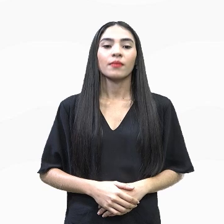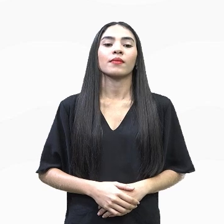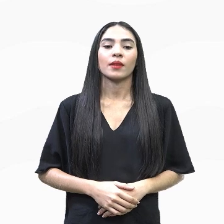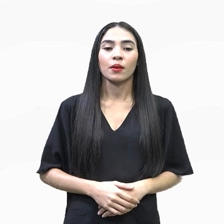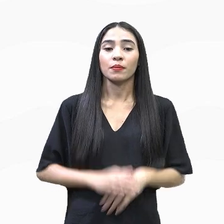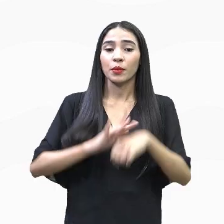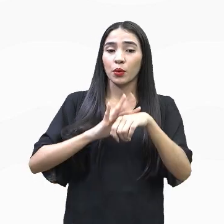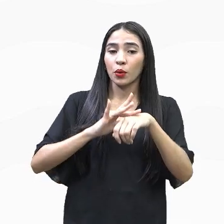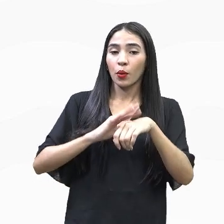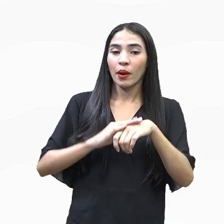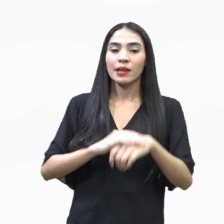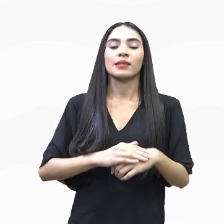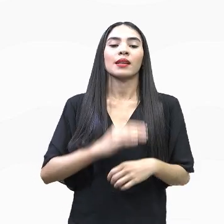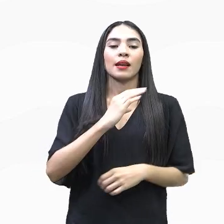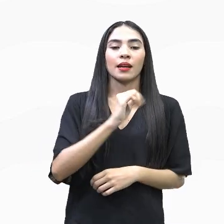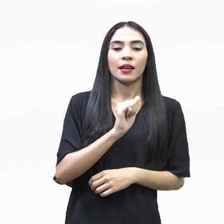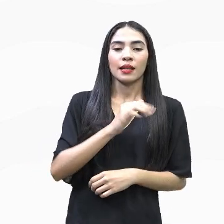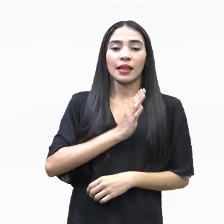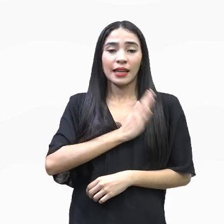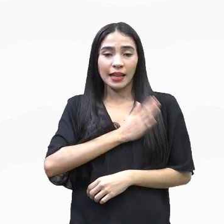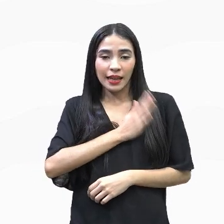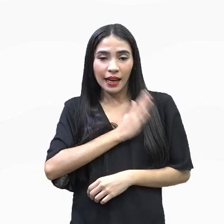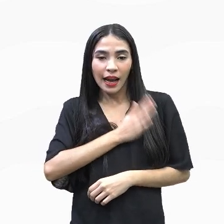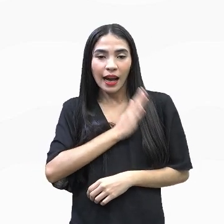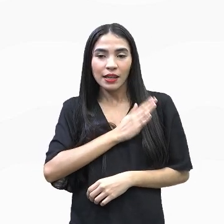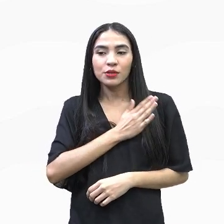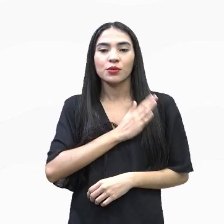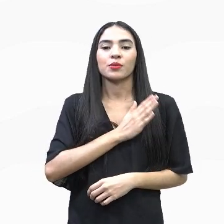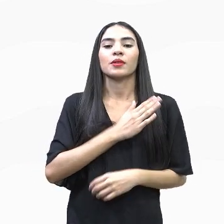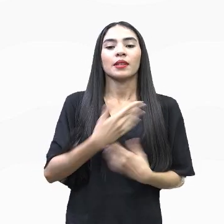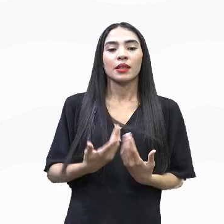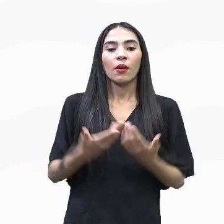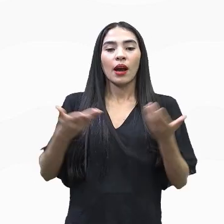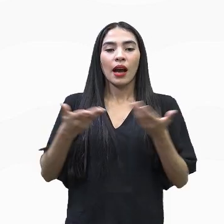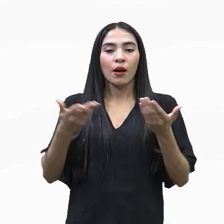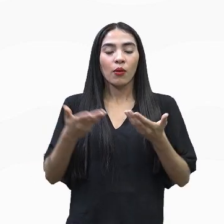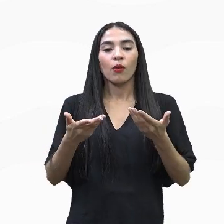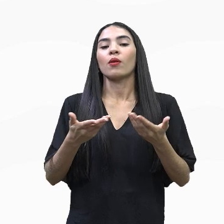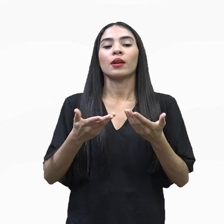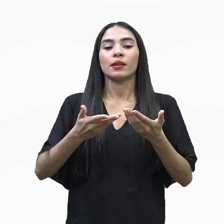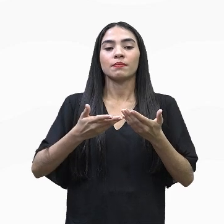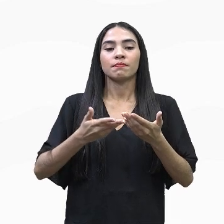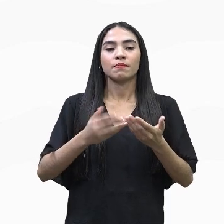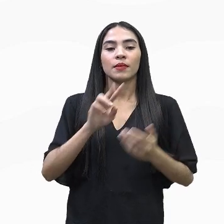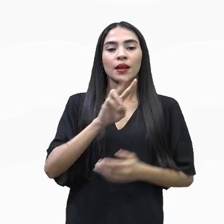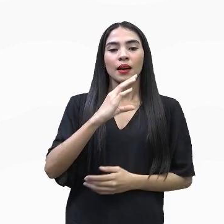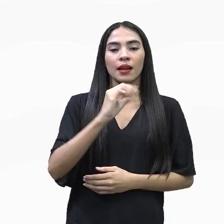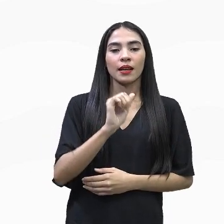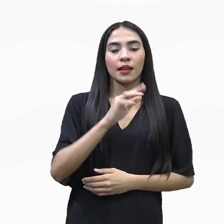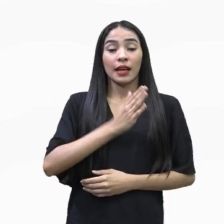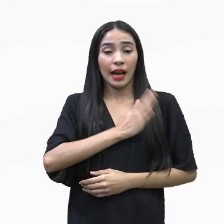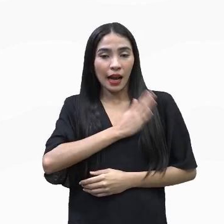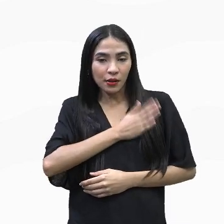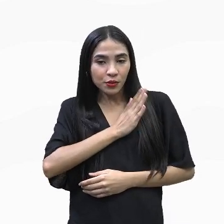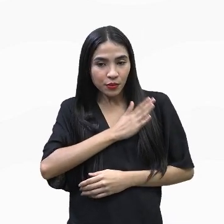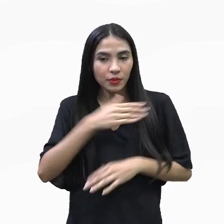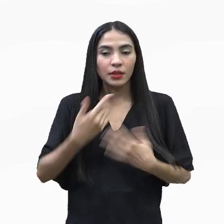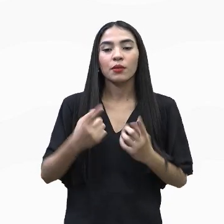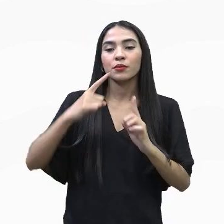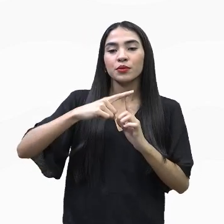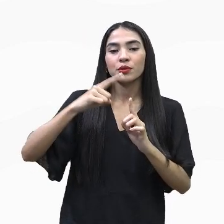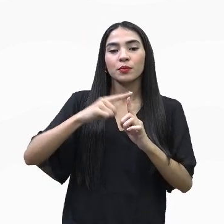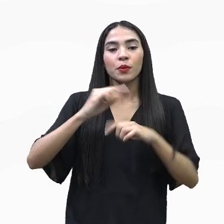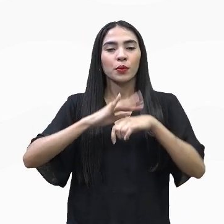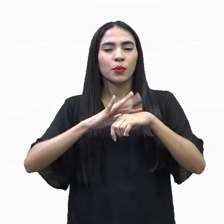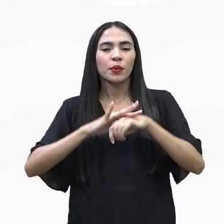Doenças cardiovasculares. Saindo da cerebrovascular, agora vamos para a cardiovascular. Esse tipo de doença,